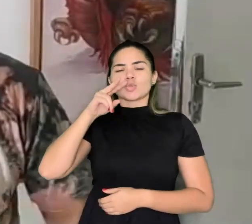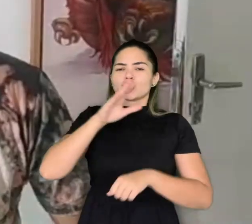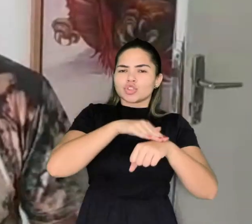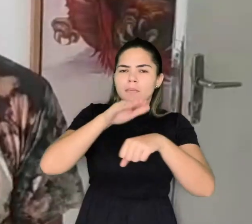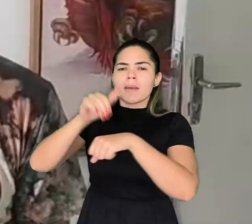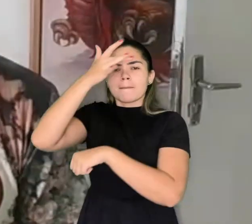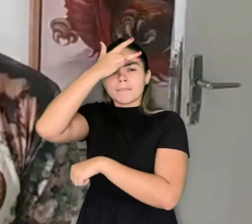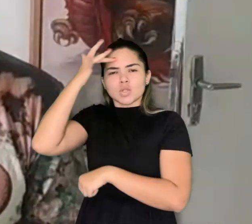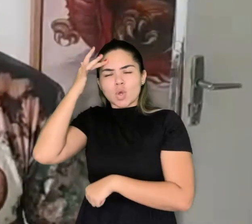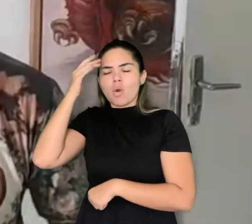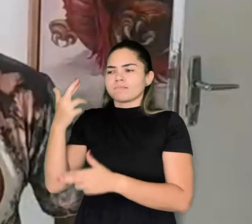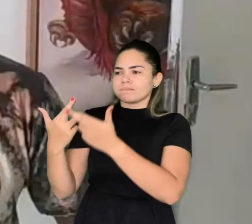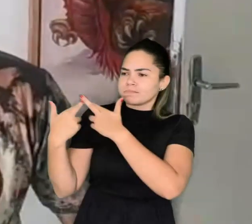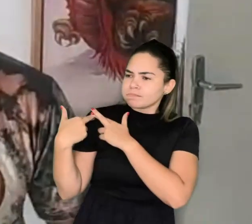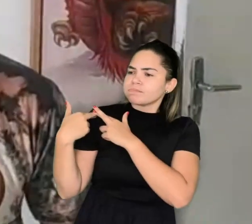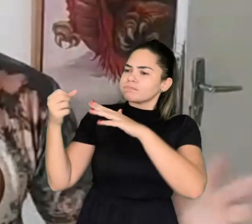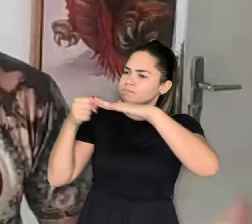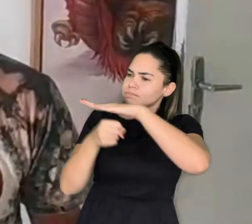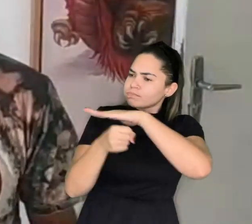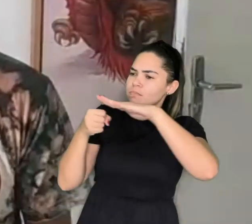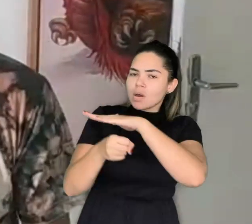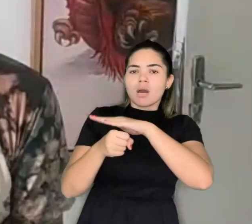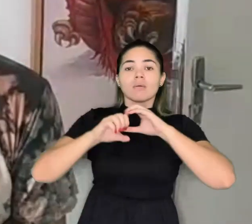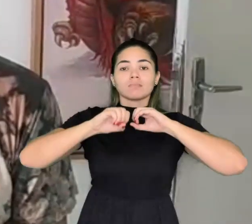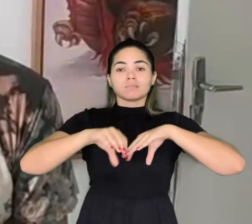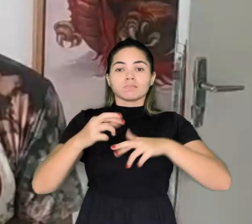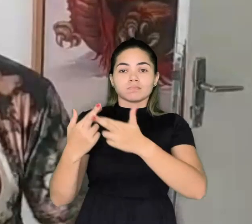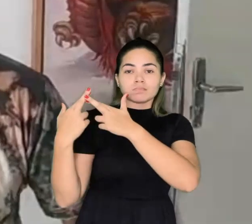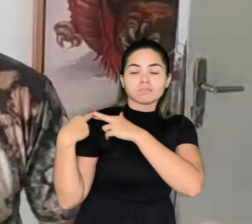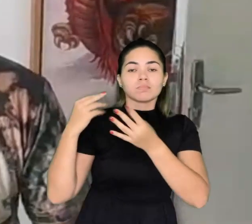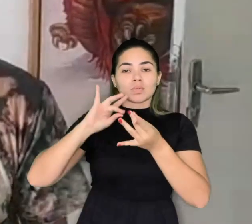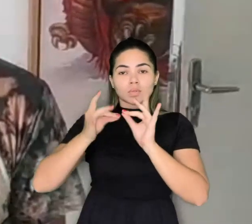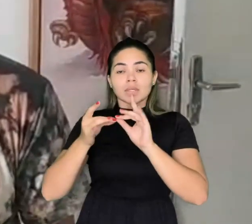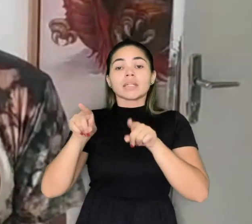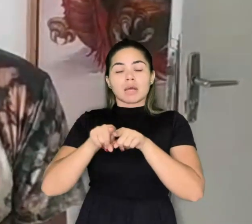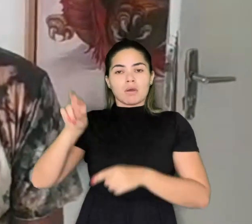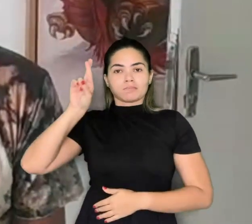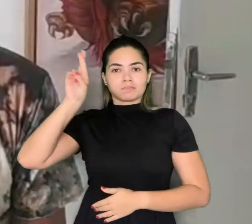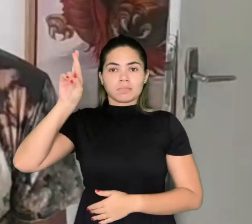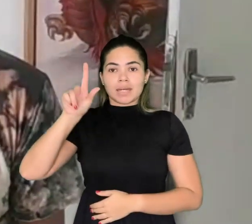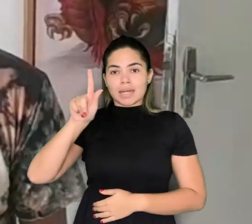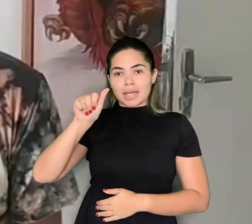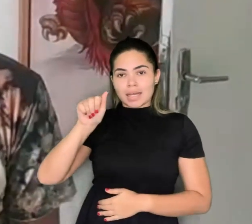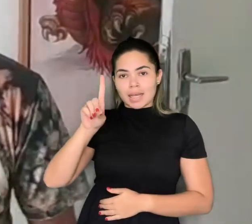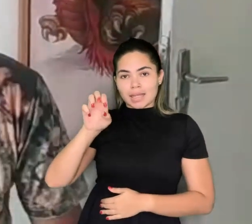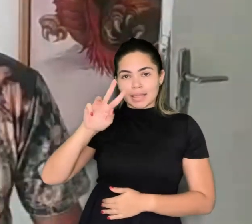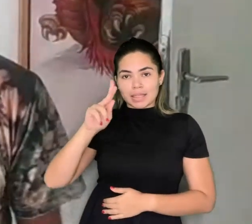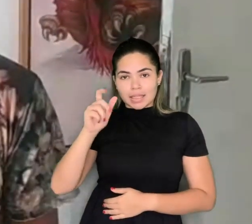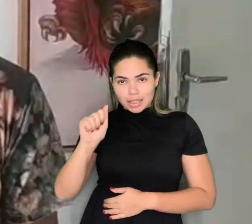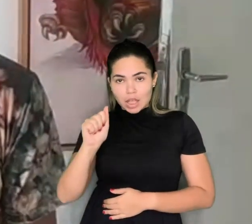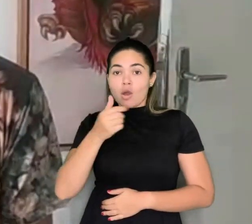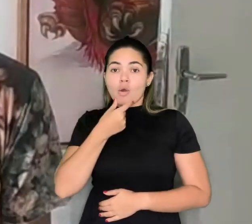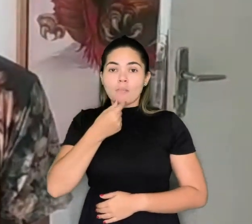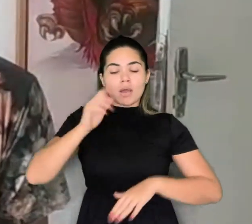dei, chamei alguns brincantes, Maraca Solar, como a Geni e outros que deu, né, de Lina, Denise, outras pessoas, e chamei o mestre, nosso criador, Descartes Gadelha,